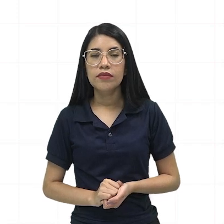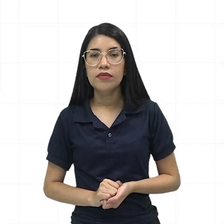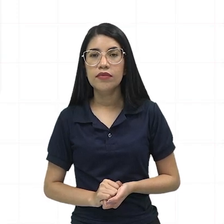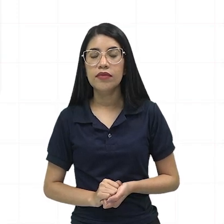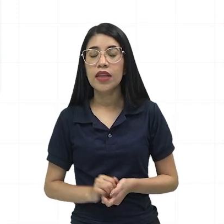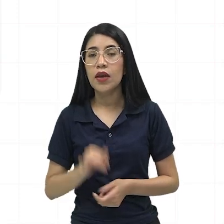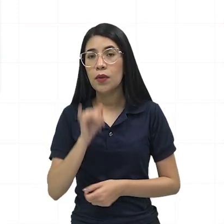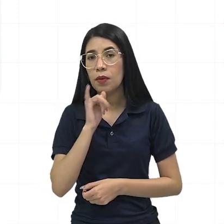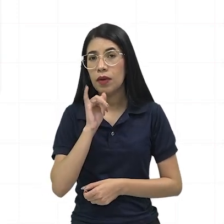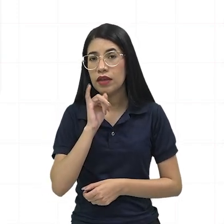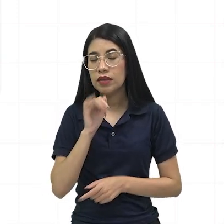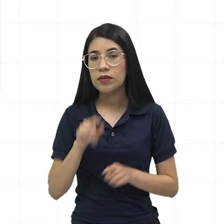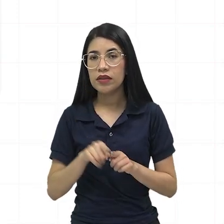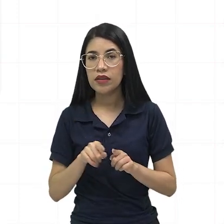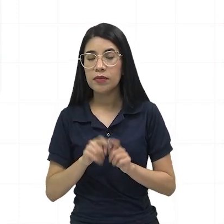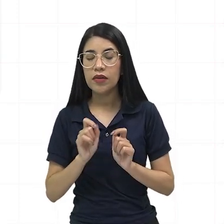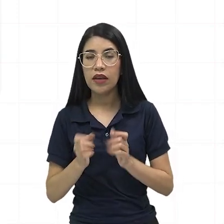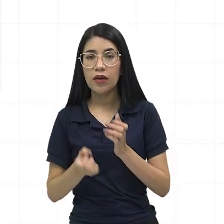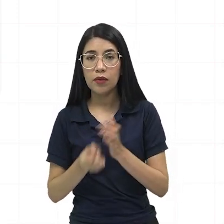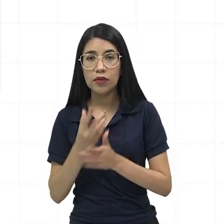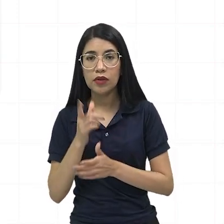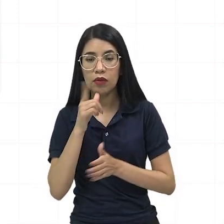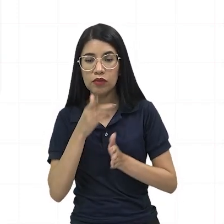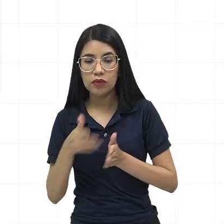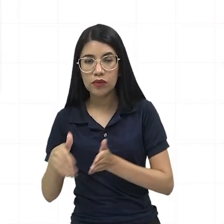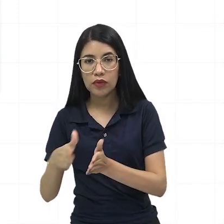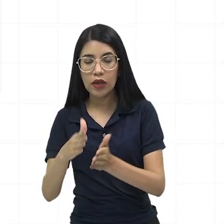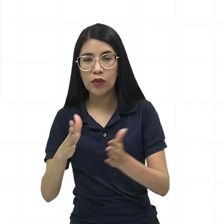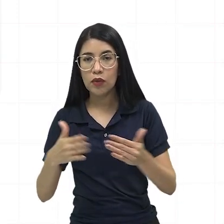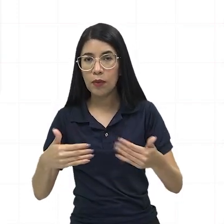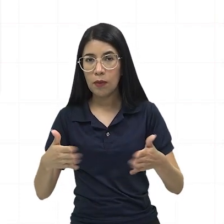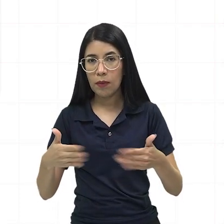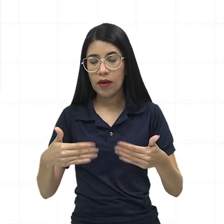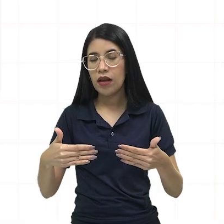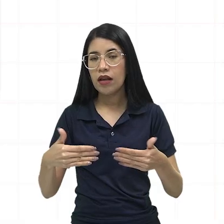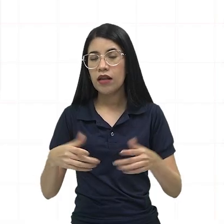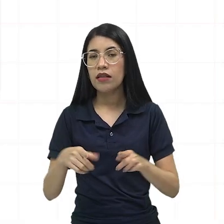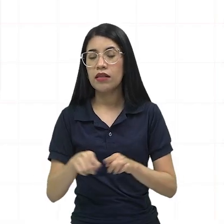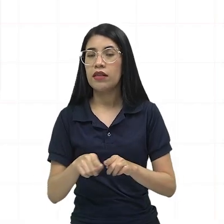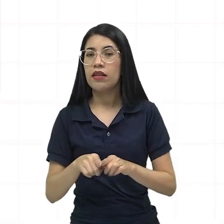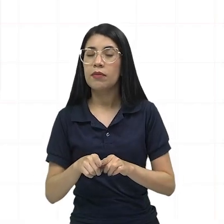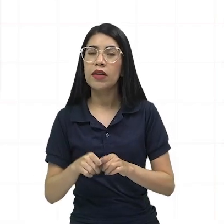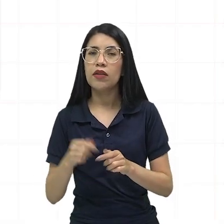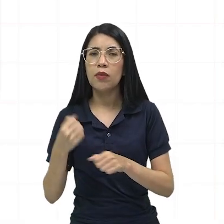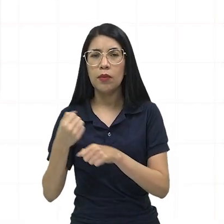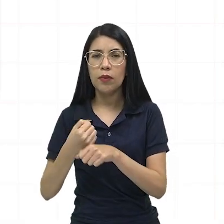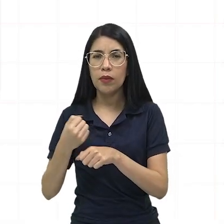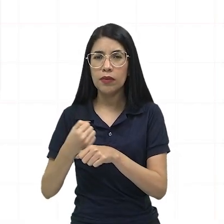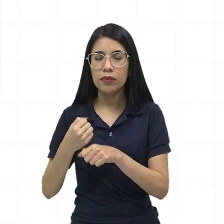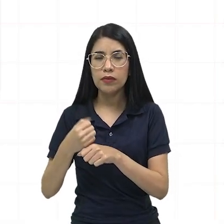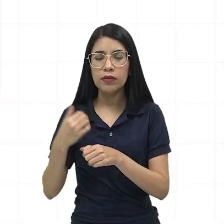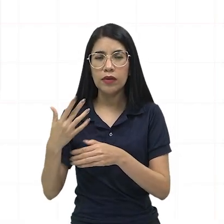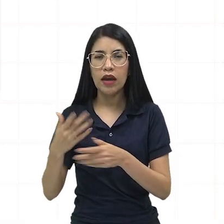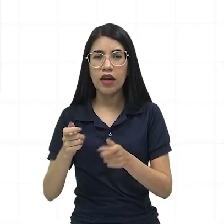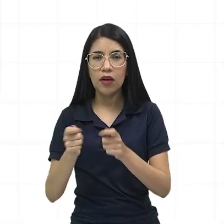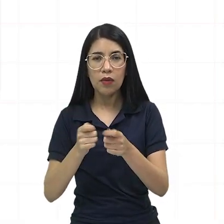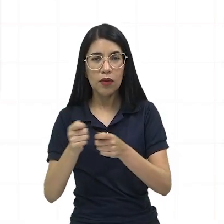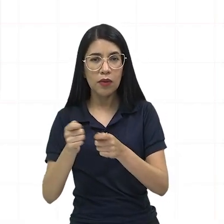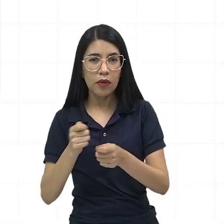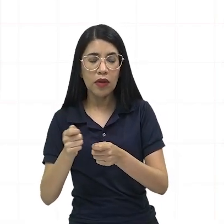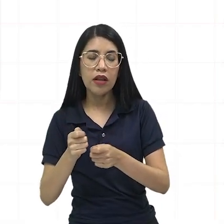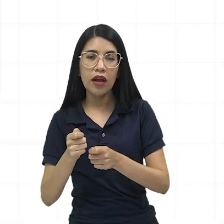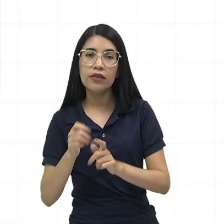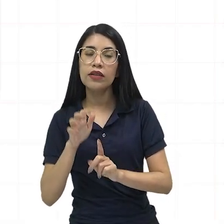Um dos exemplos, isso aconteceu no Canal do Panamá. O Panamá, que foi durante muito tempo um território dominado sob